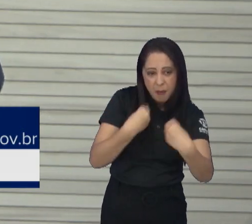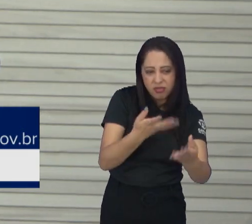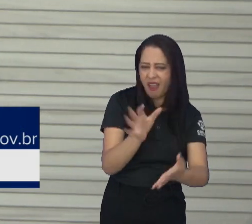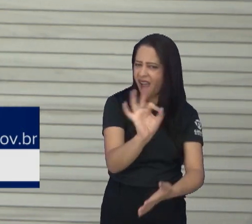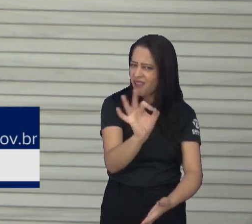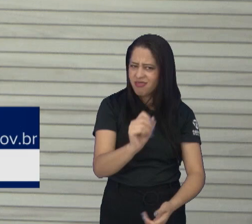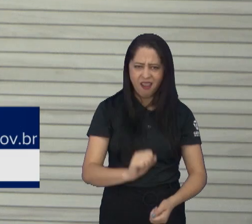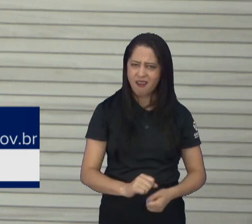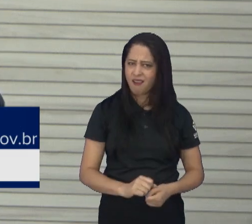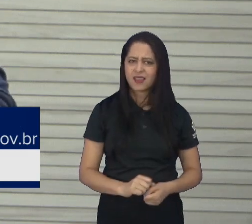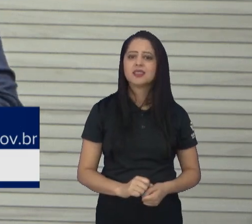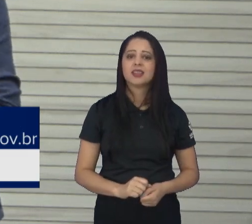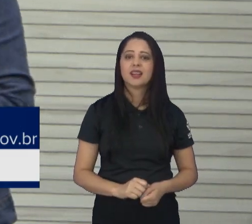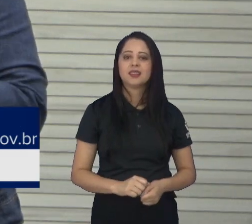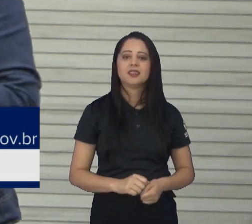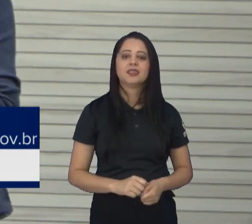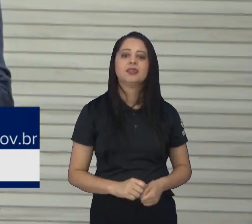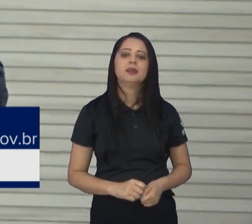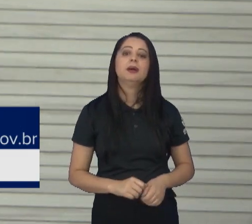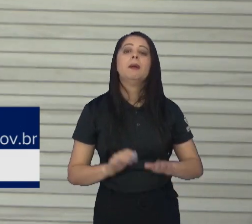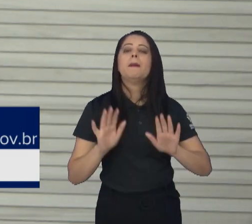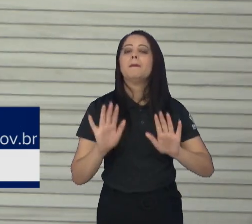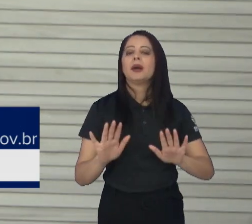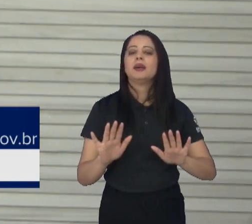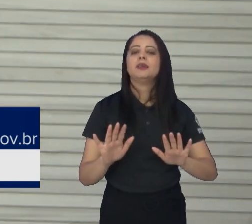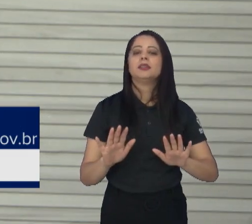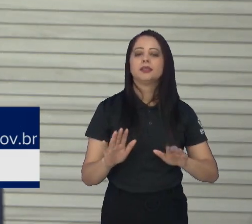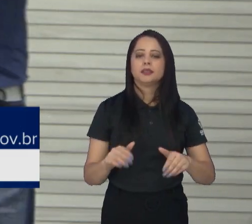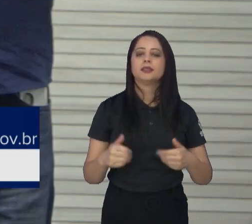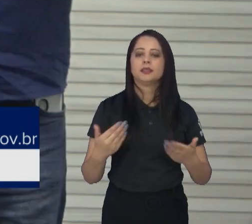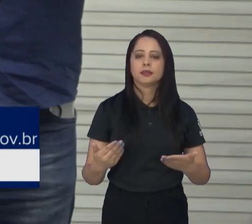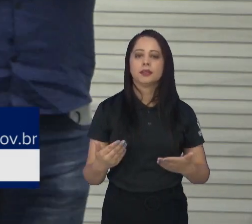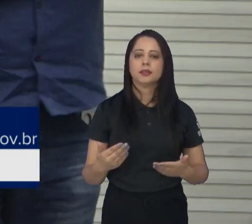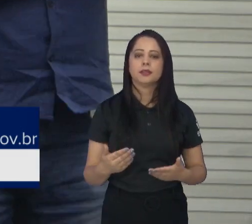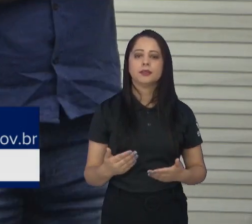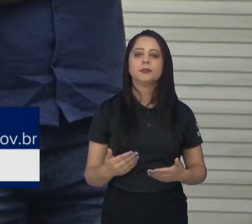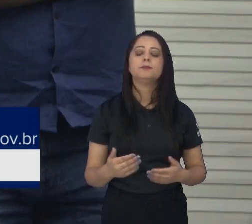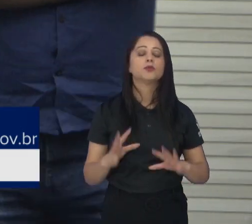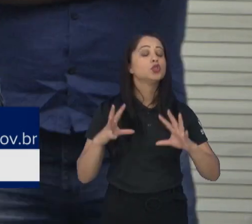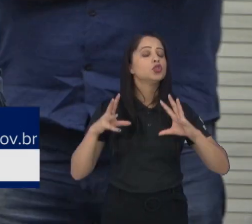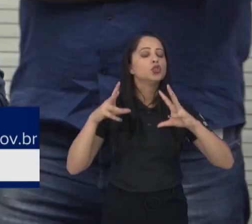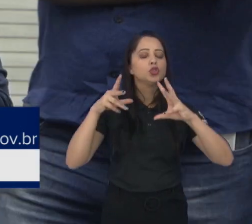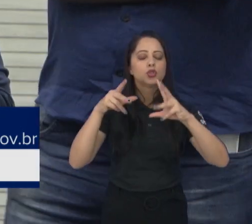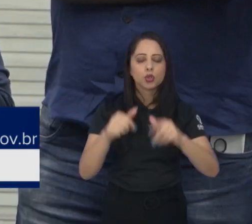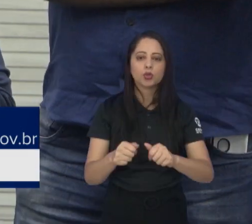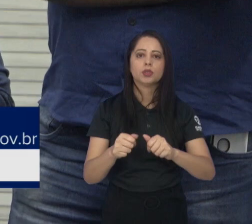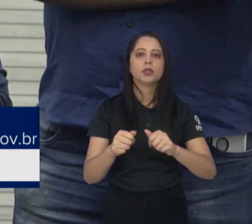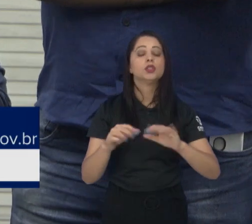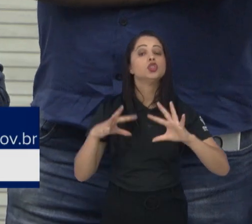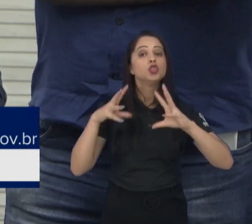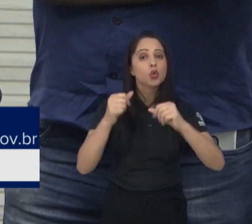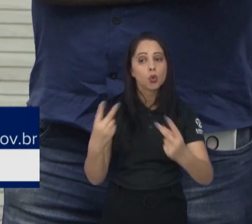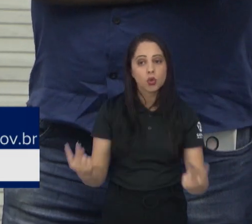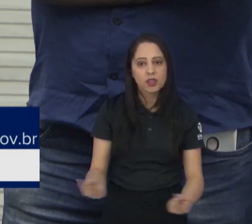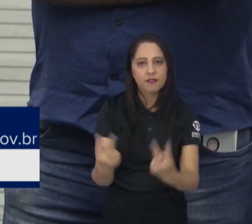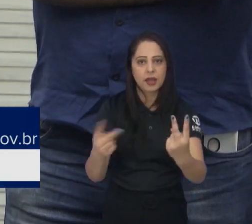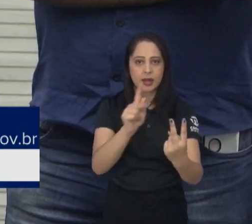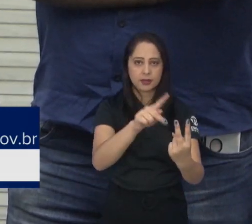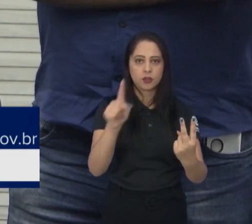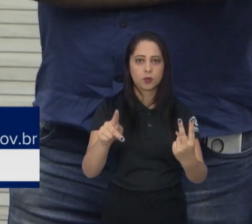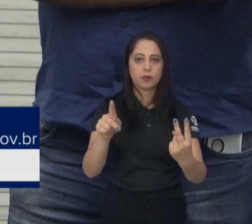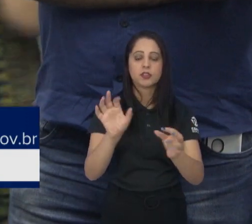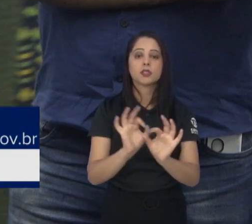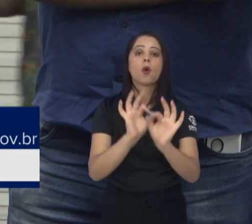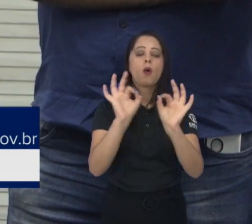professores. Os professores tiveram que entrar na justiça. Mas então a justificativa de voto é que toda a valorização dos professores é